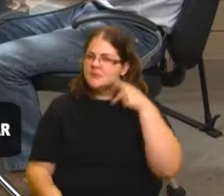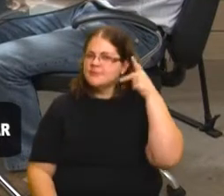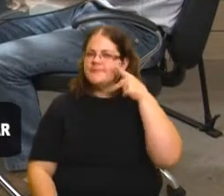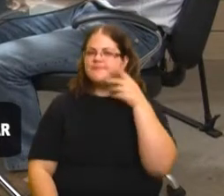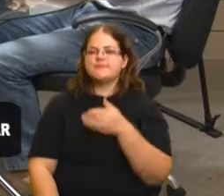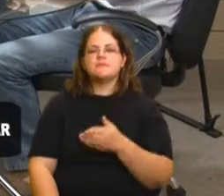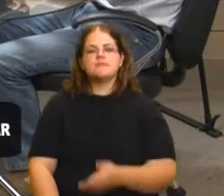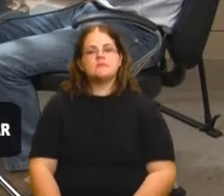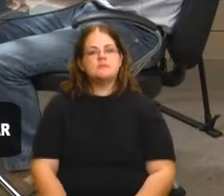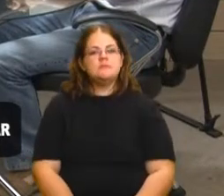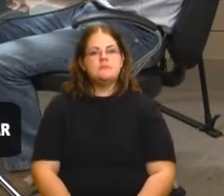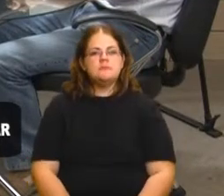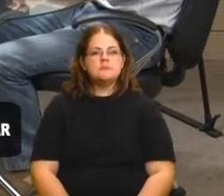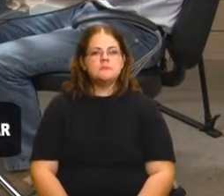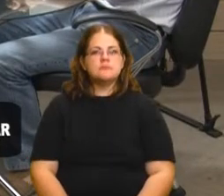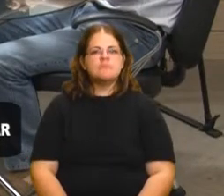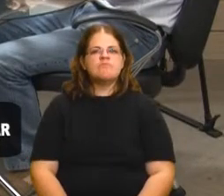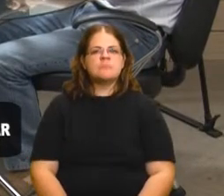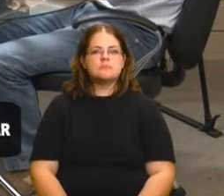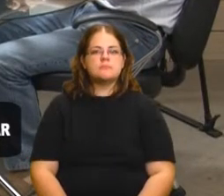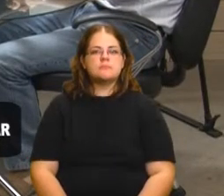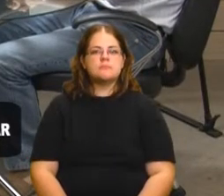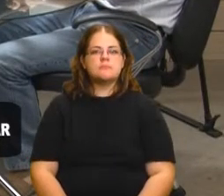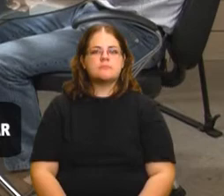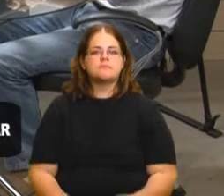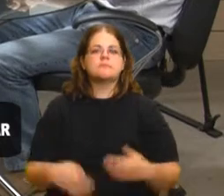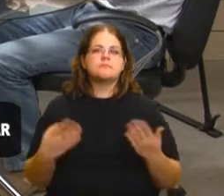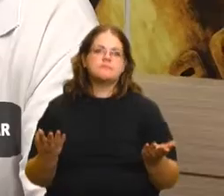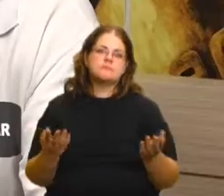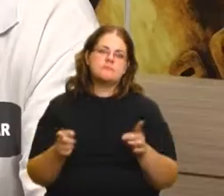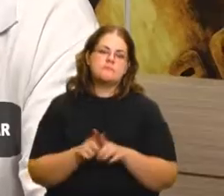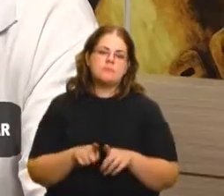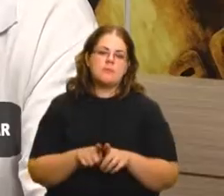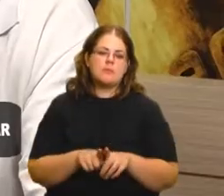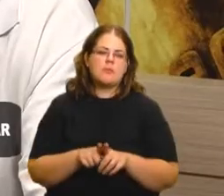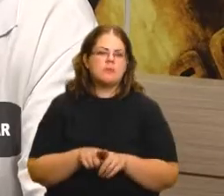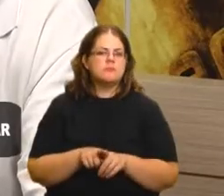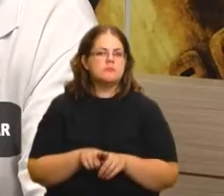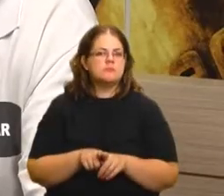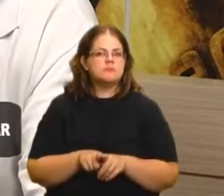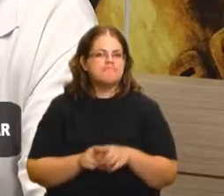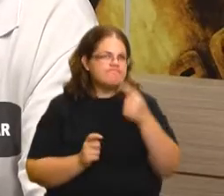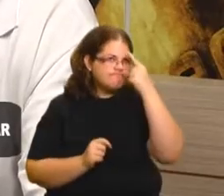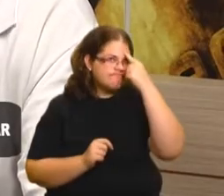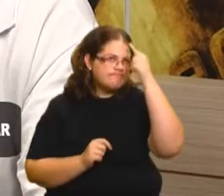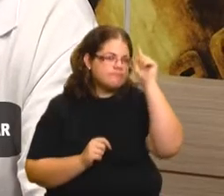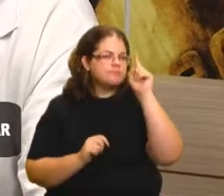né, e com a perspectiva